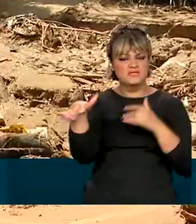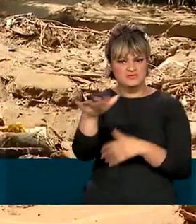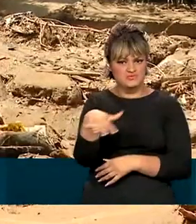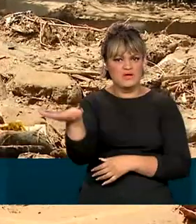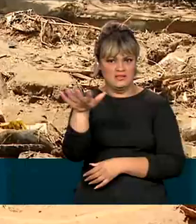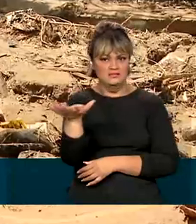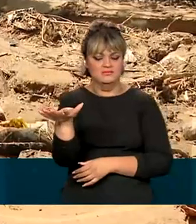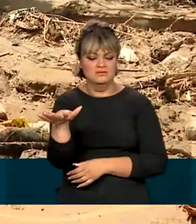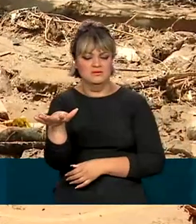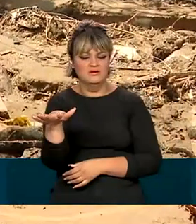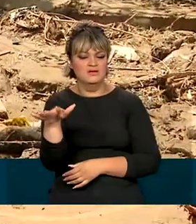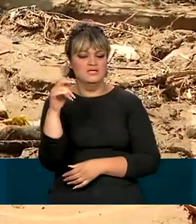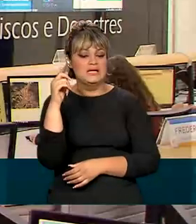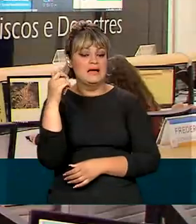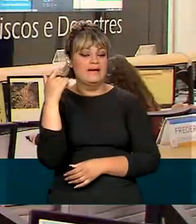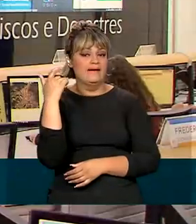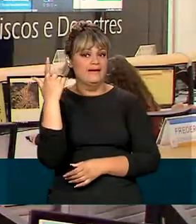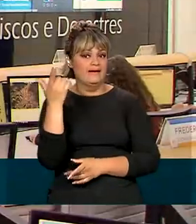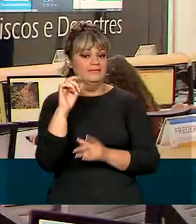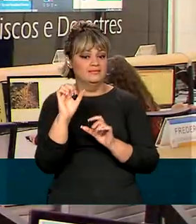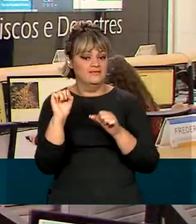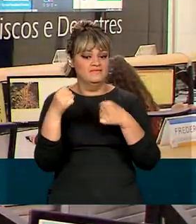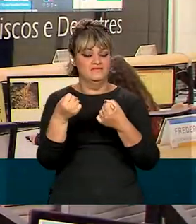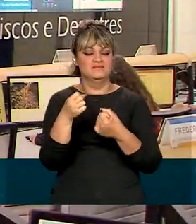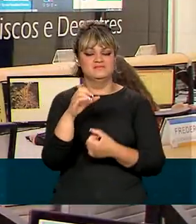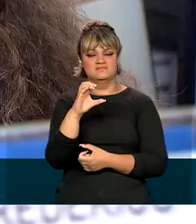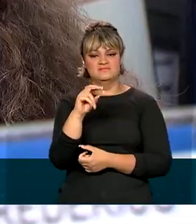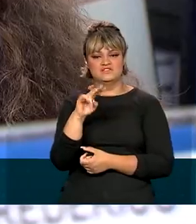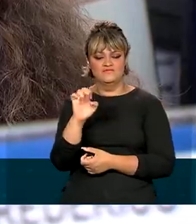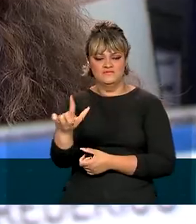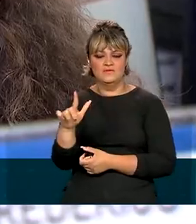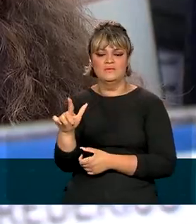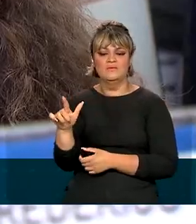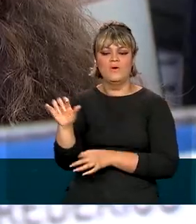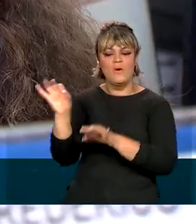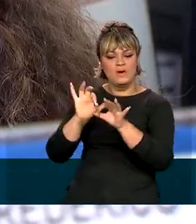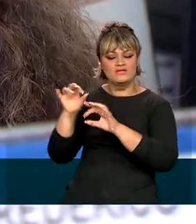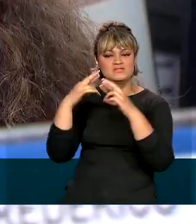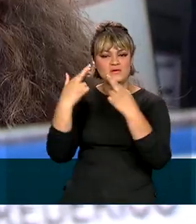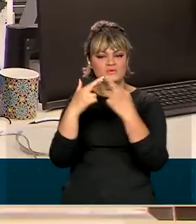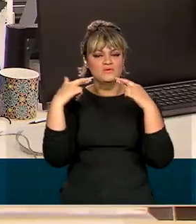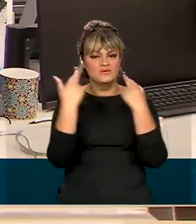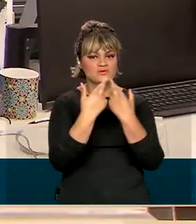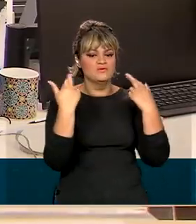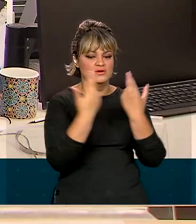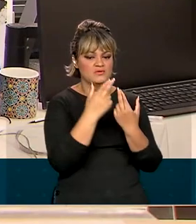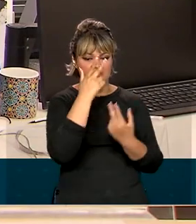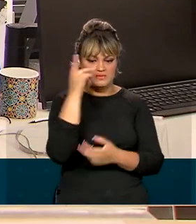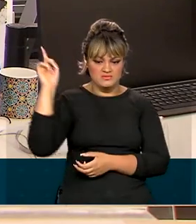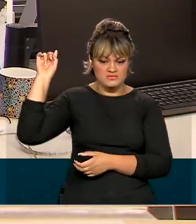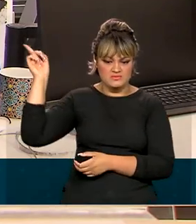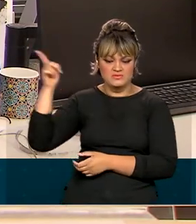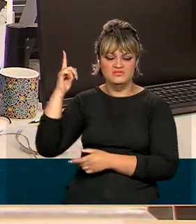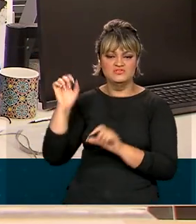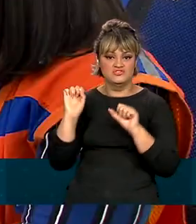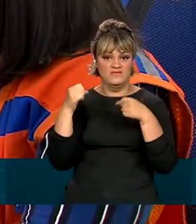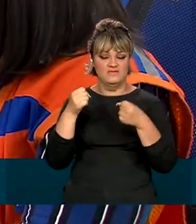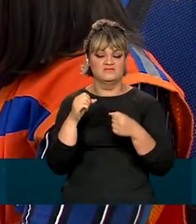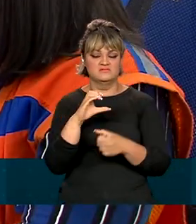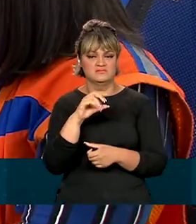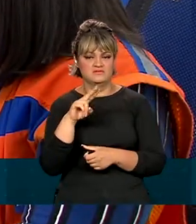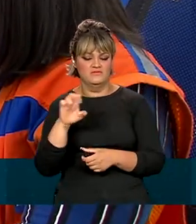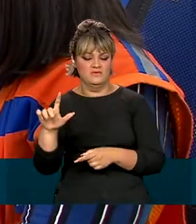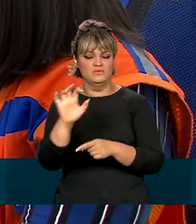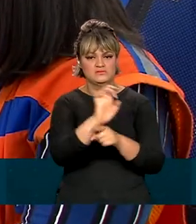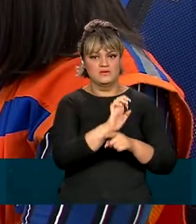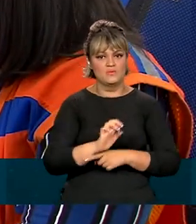impactos das fortes chuvas, a Defesa Civil Nacional mantém reuniões com agentes das defesas civis estaduais e